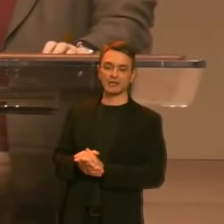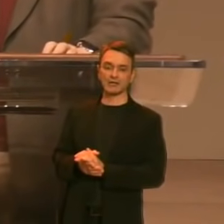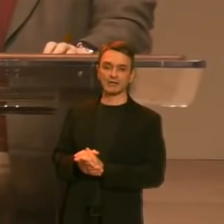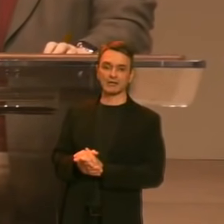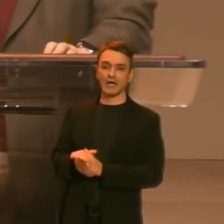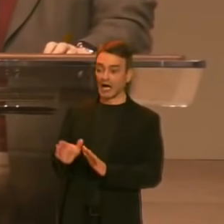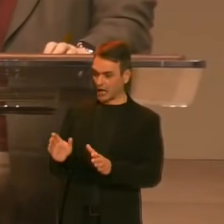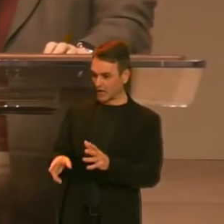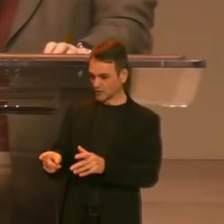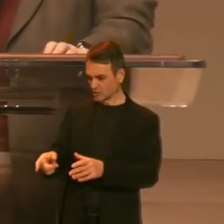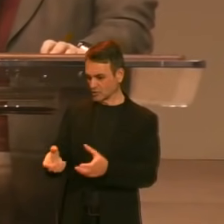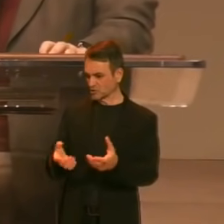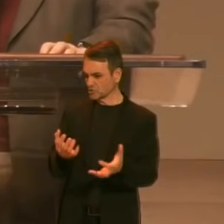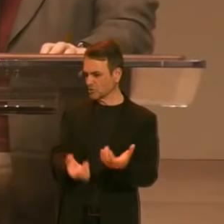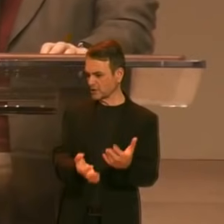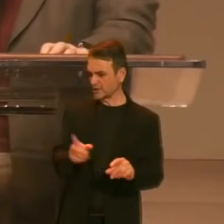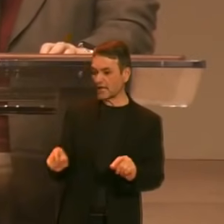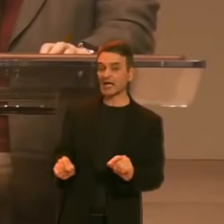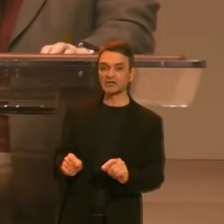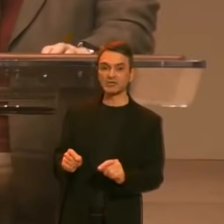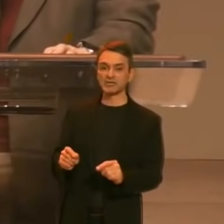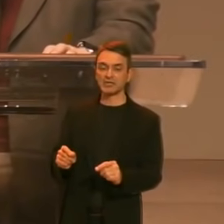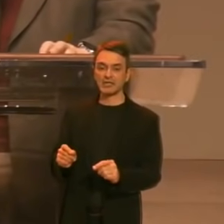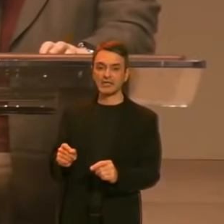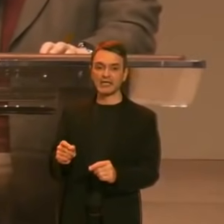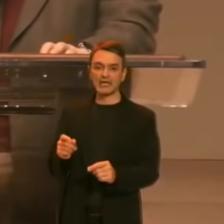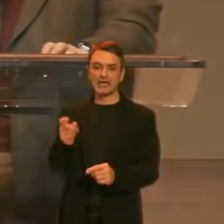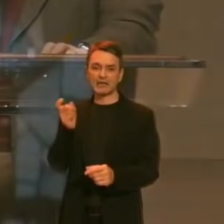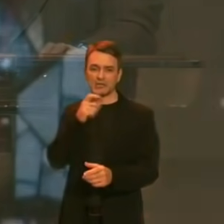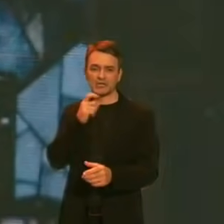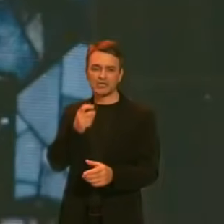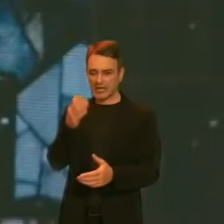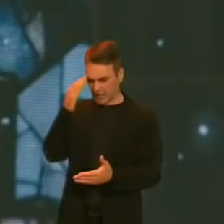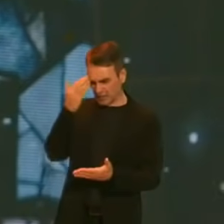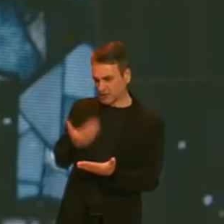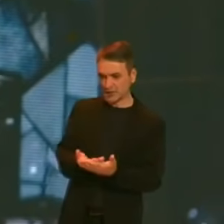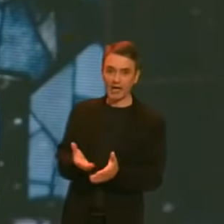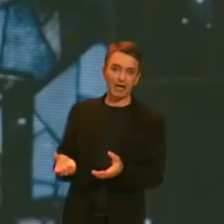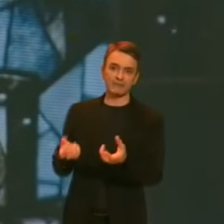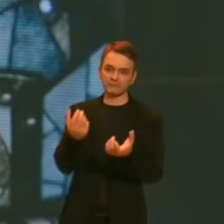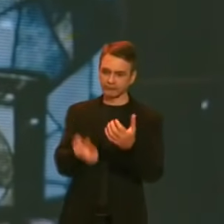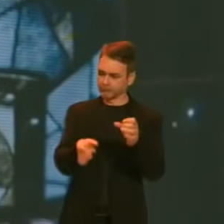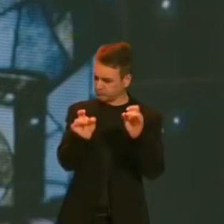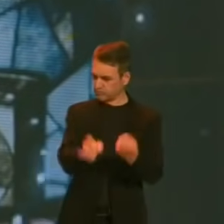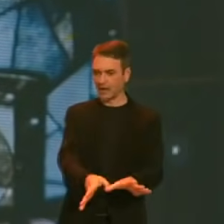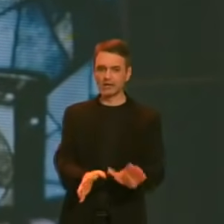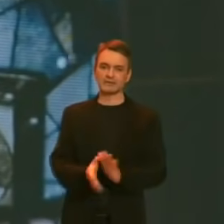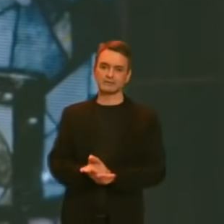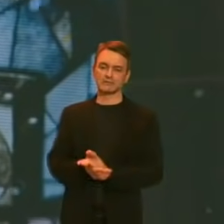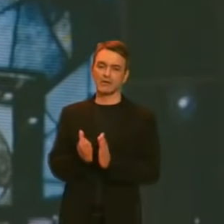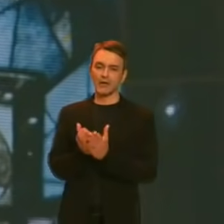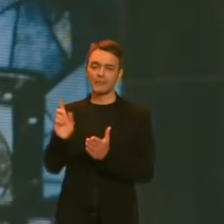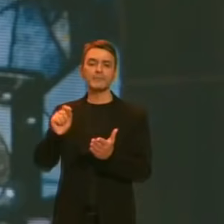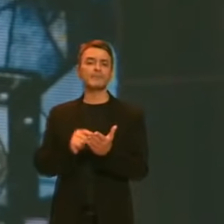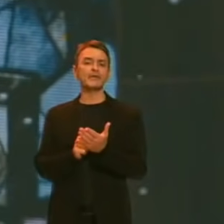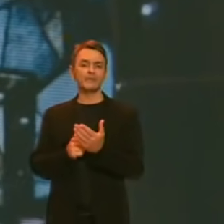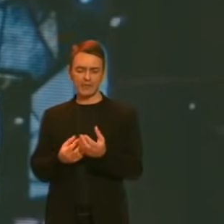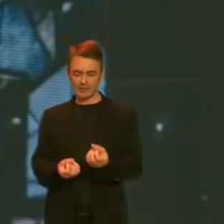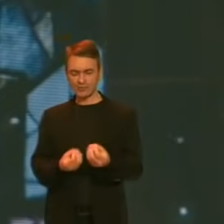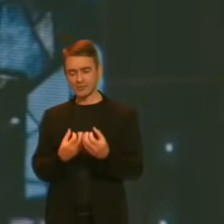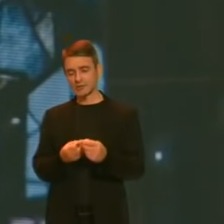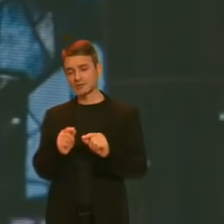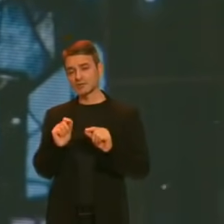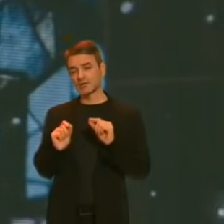tiveram prazer na injustiça. O que a Bíblia está ensinando? É que